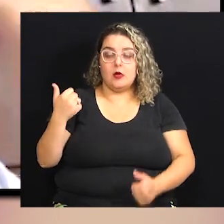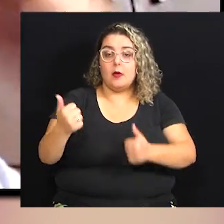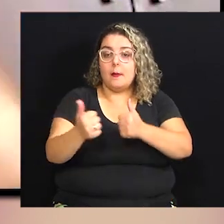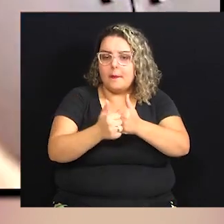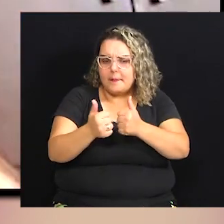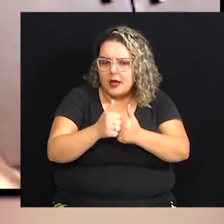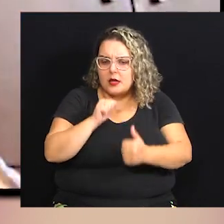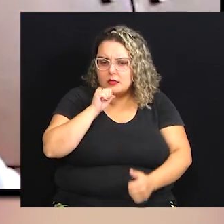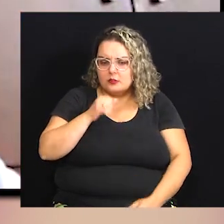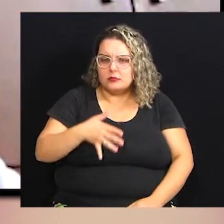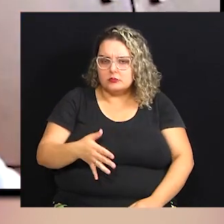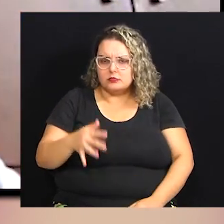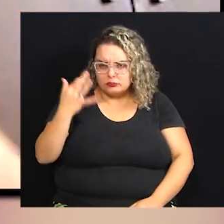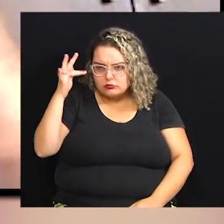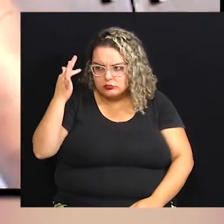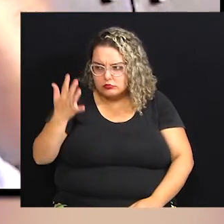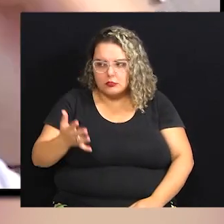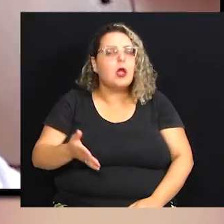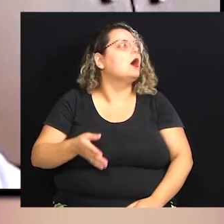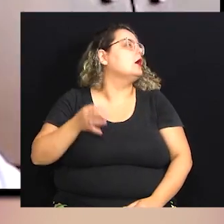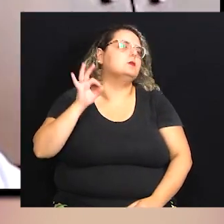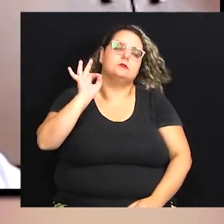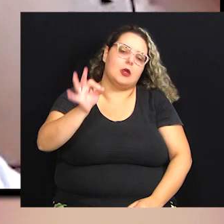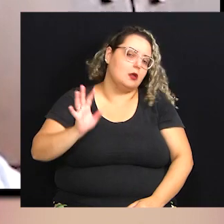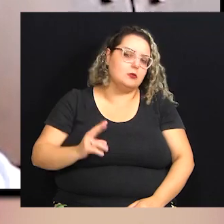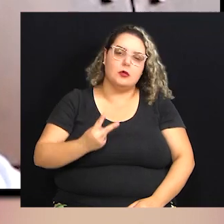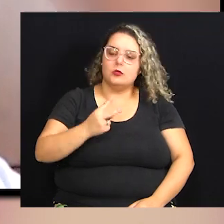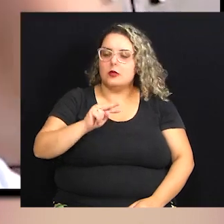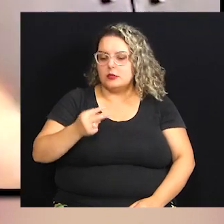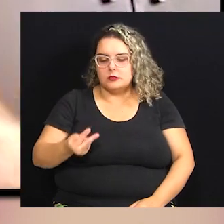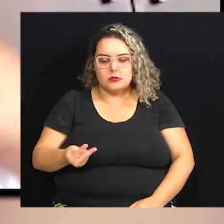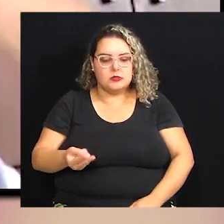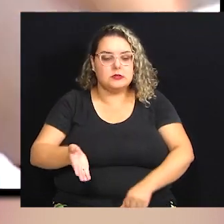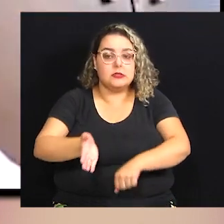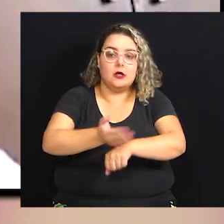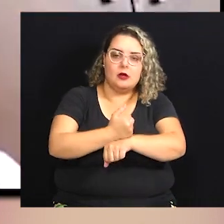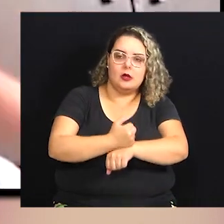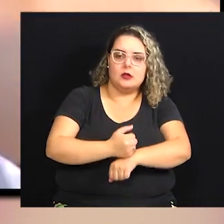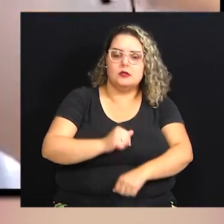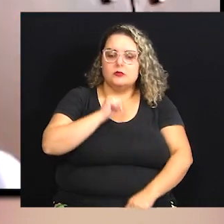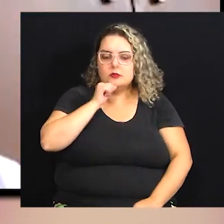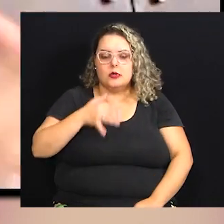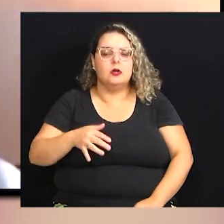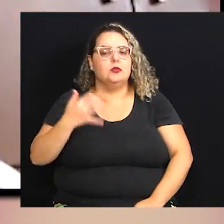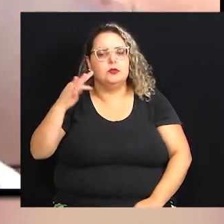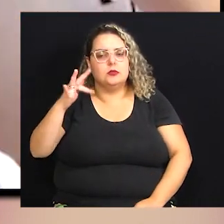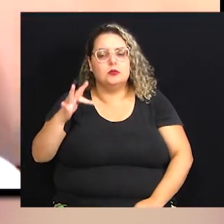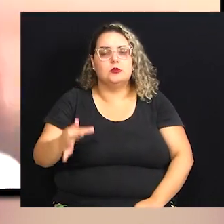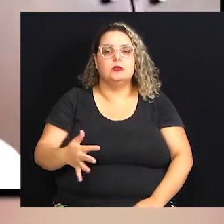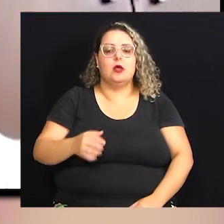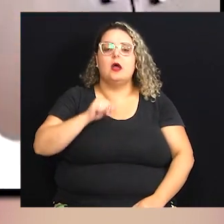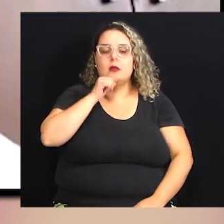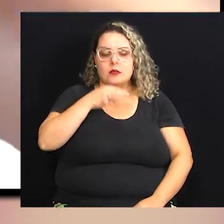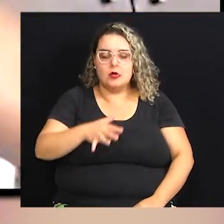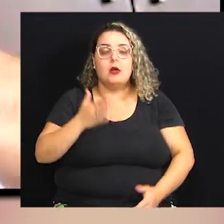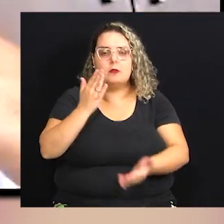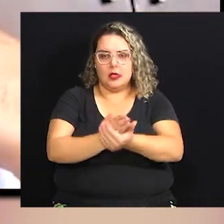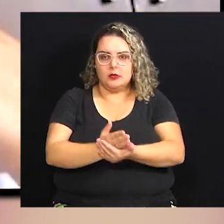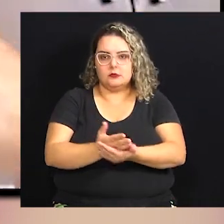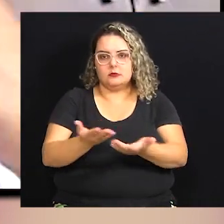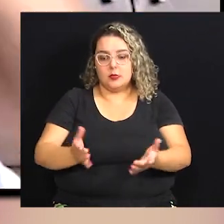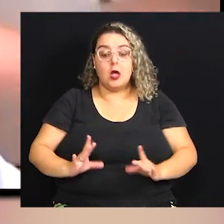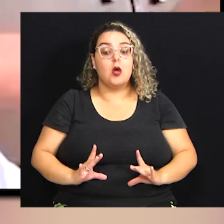se é sempre perto de menstruar que tem muita dor, é da batata. 2 dias antes de menstruar, começa a ter muita dor, muita dor, muita dor, menstrua e depois para a